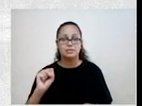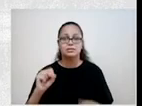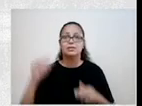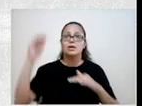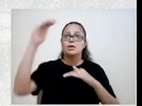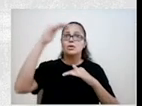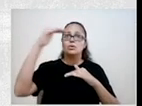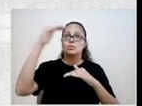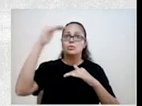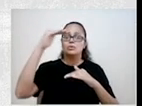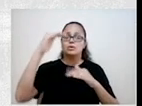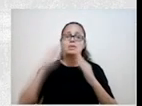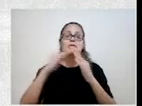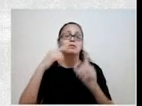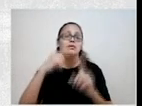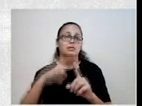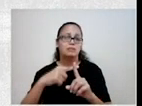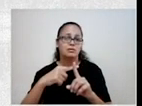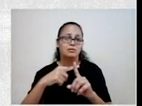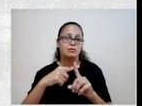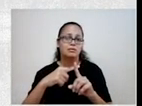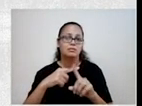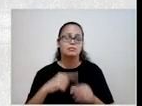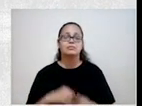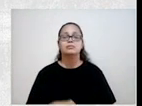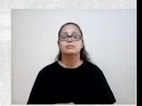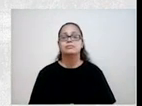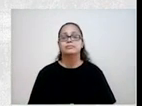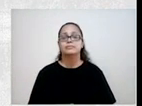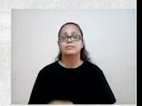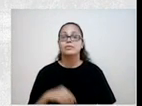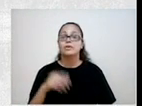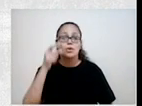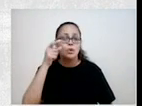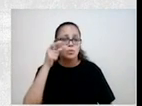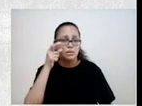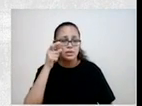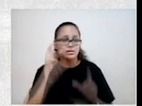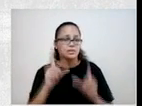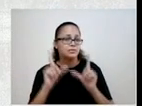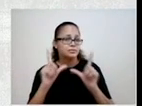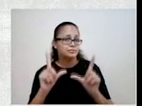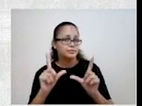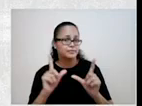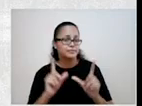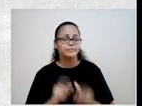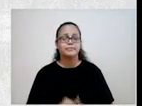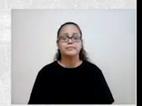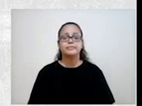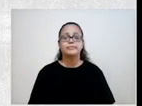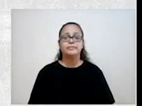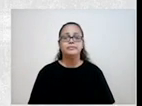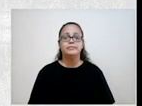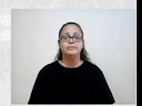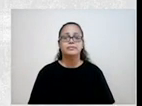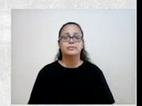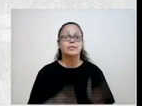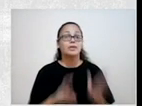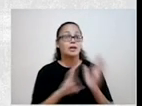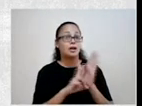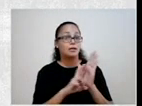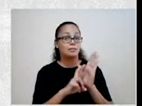Capela Sistina, no estado do Vaticano. Observem essa imagem ao lado. São